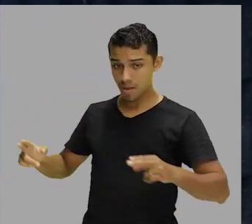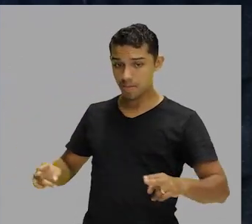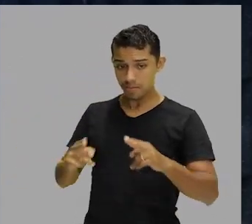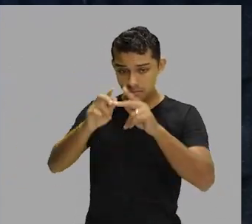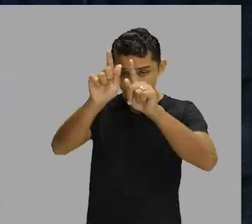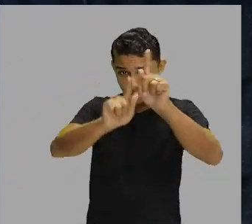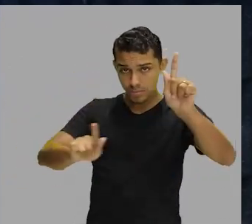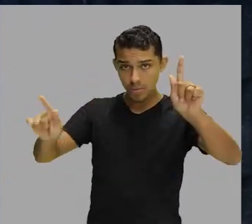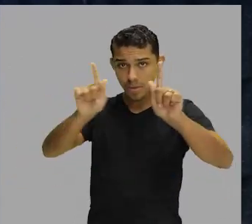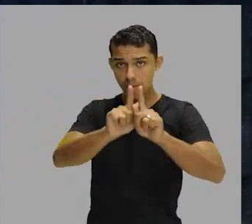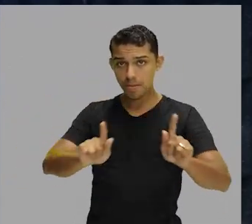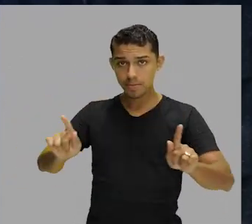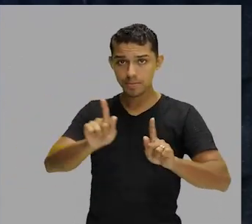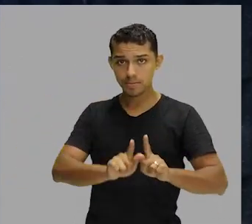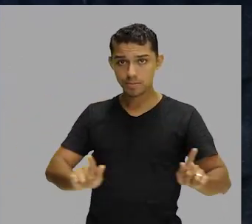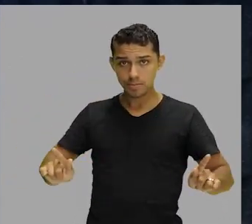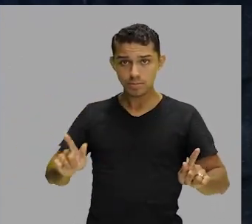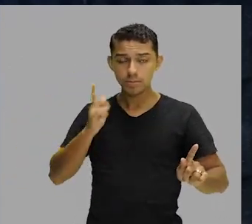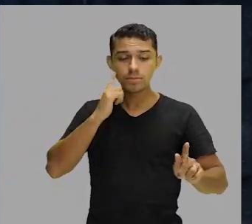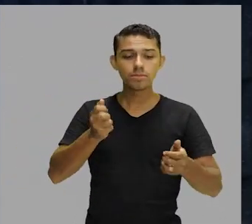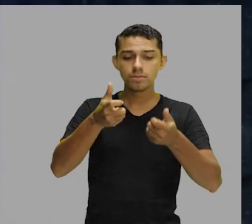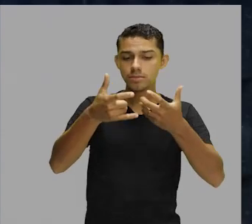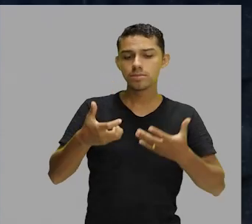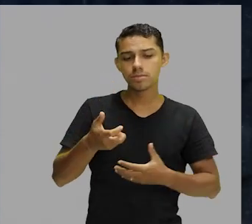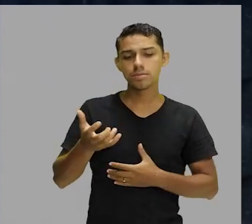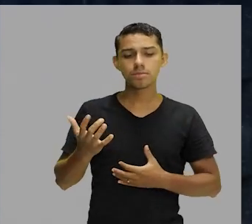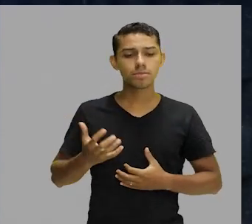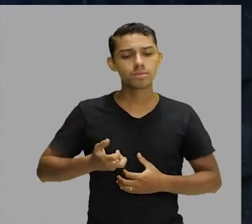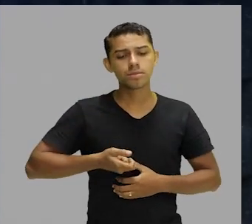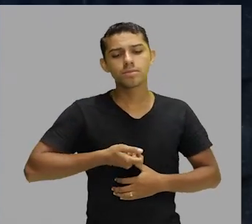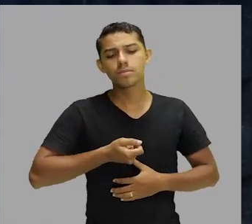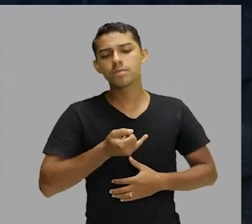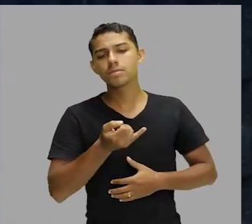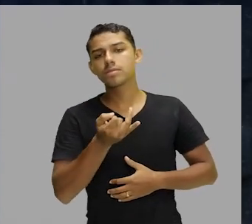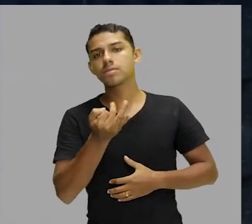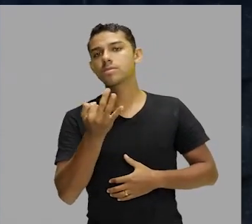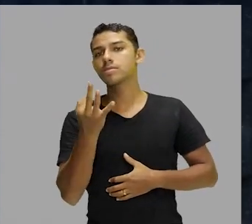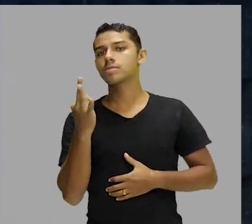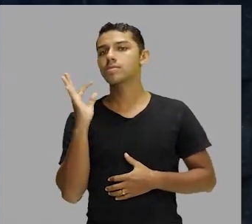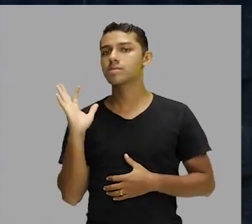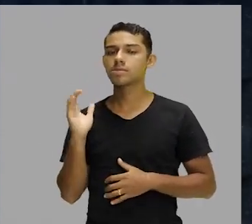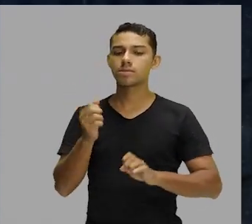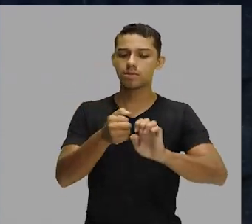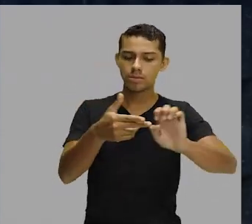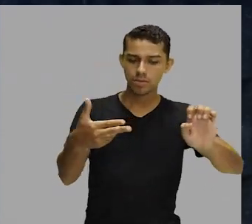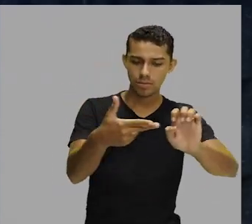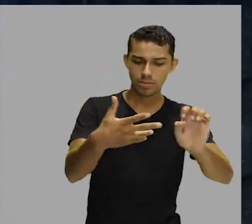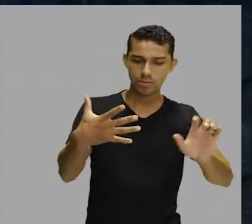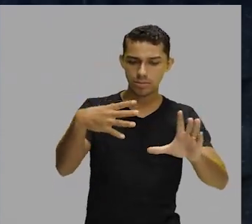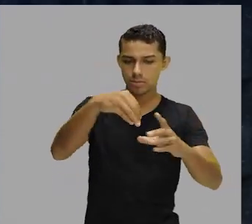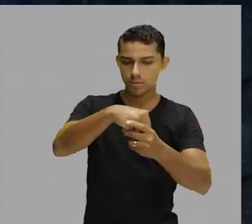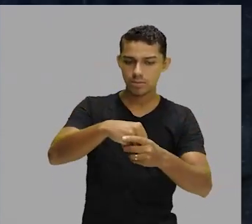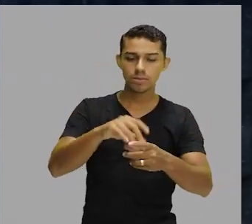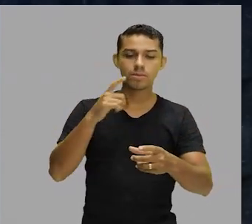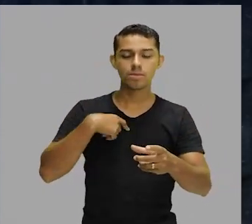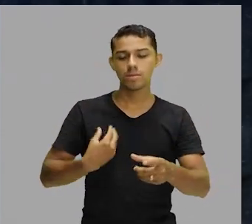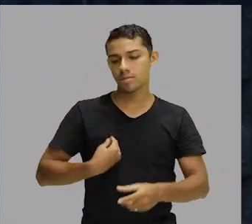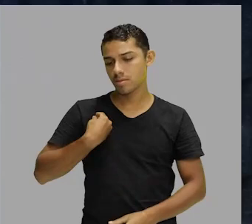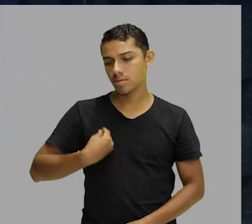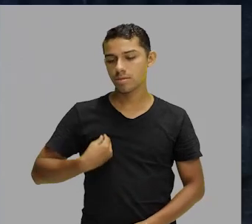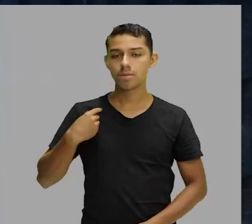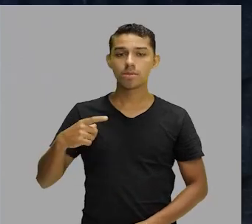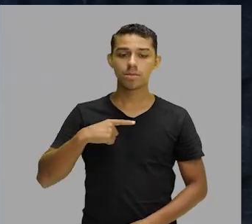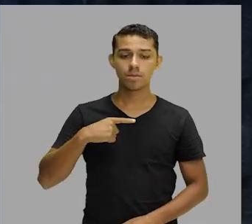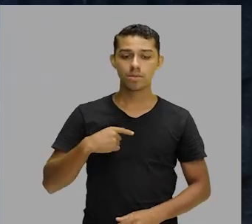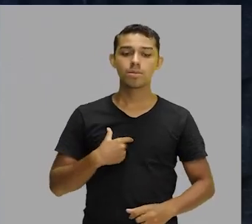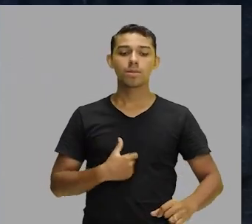vão expressar quantidades de determinados elementos que existem nos